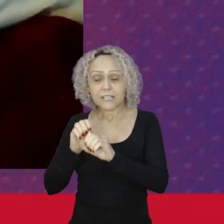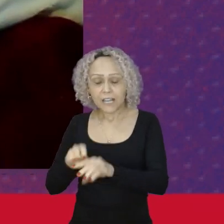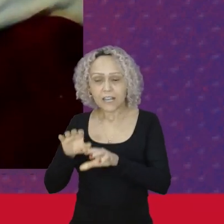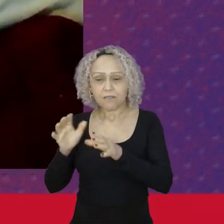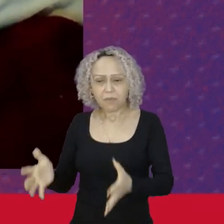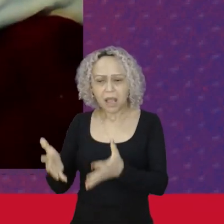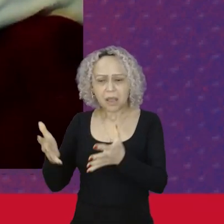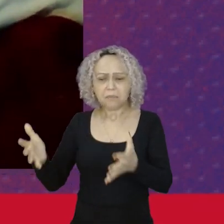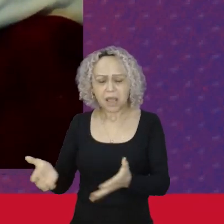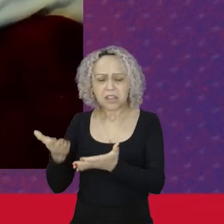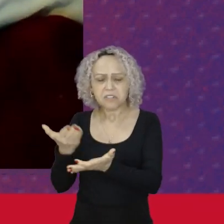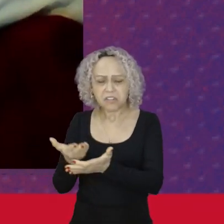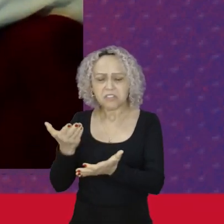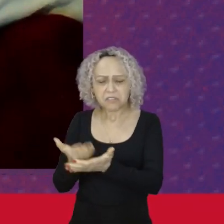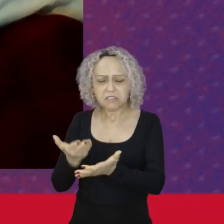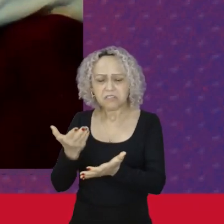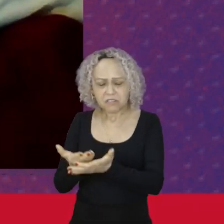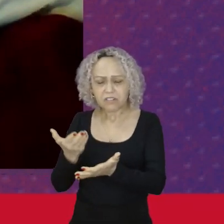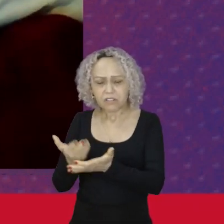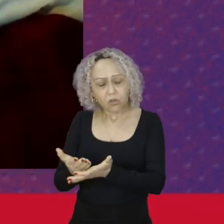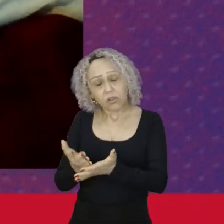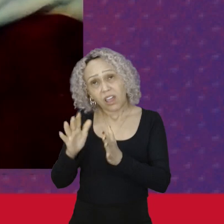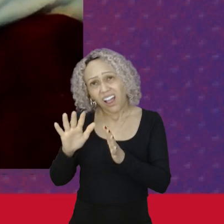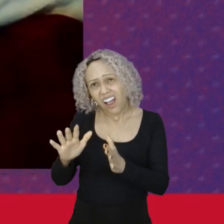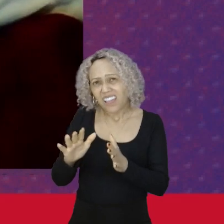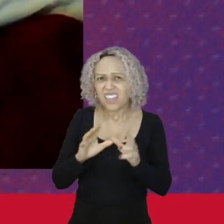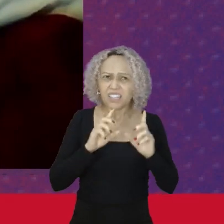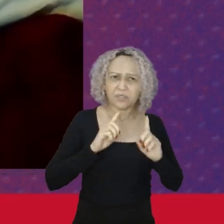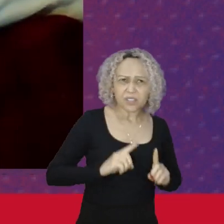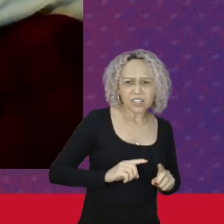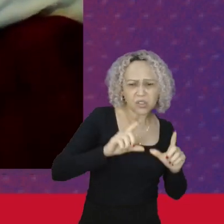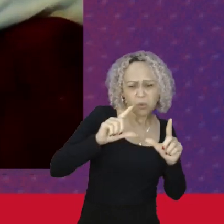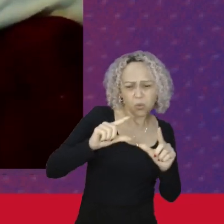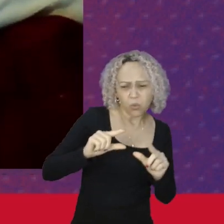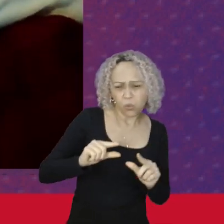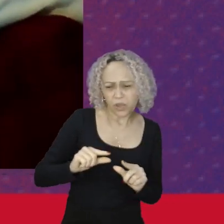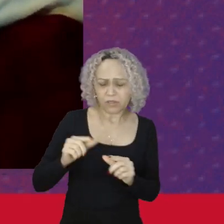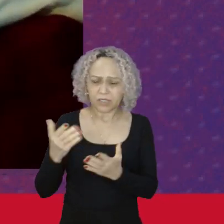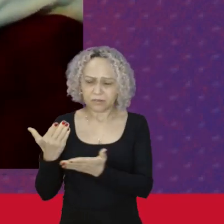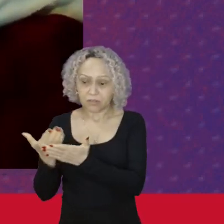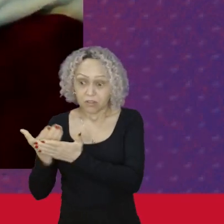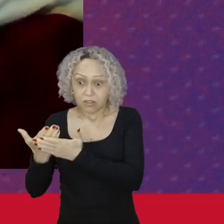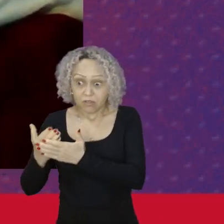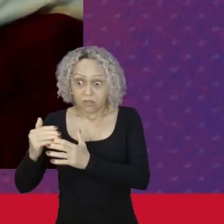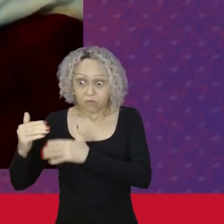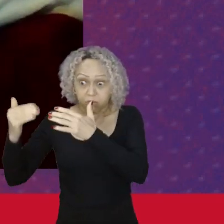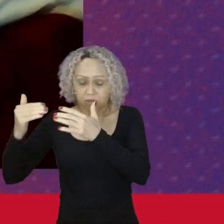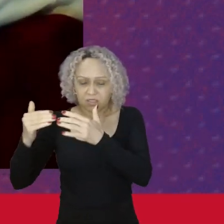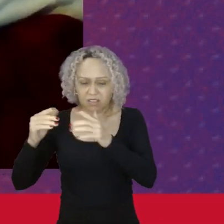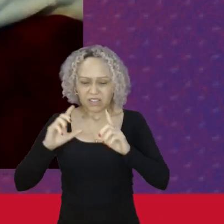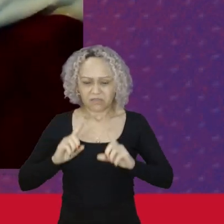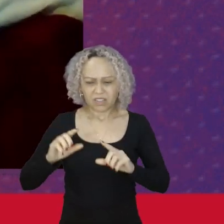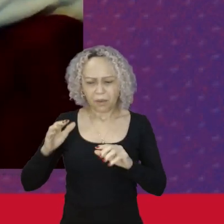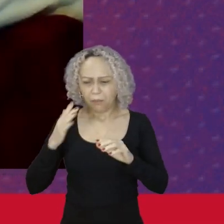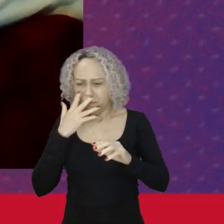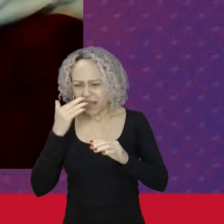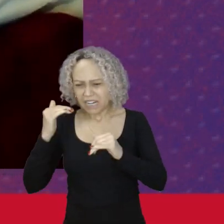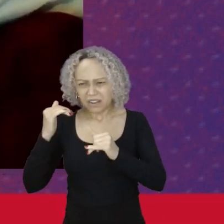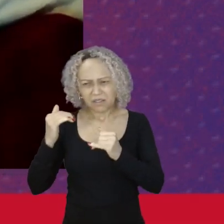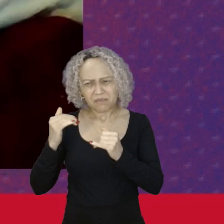grau. Aí, na concepção educacional, começa-se a verificar que a deficiência